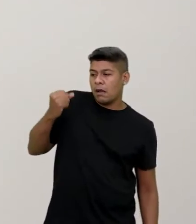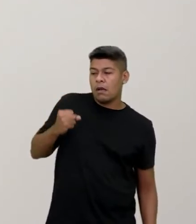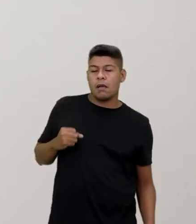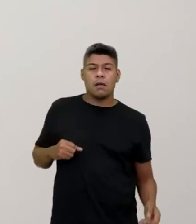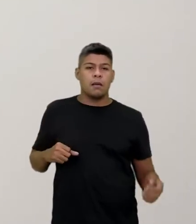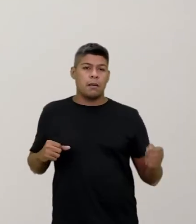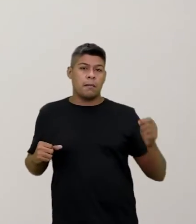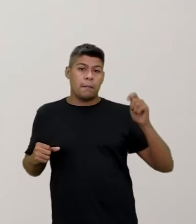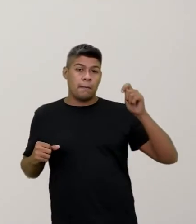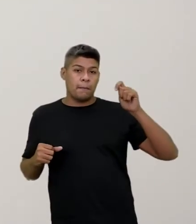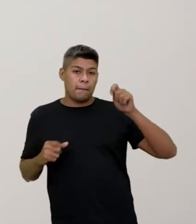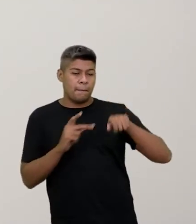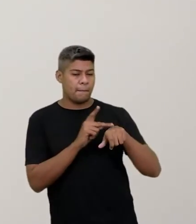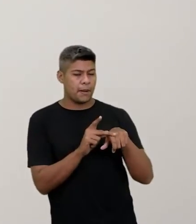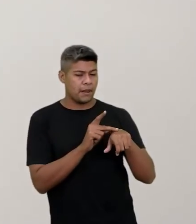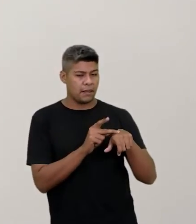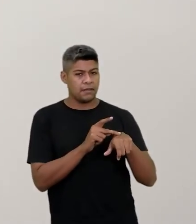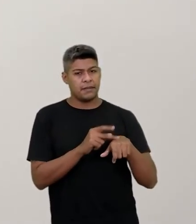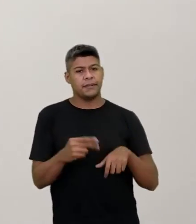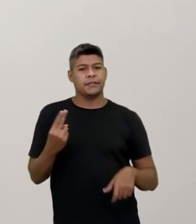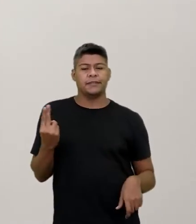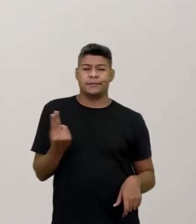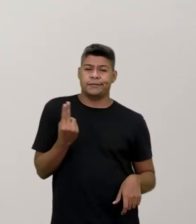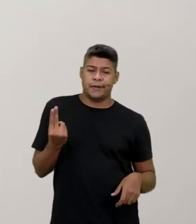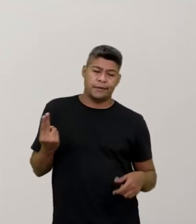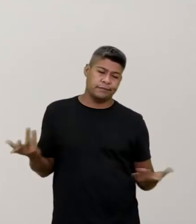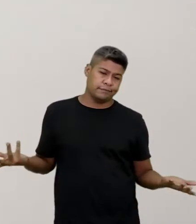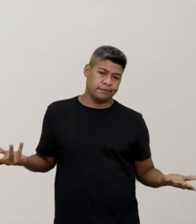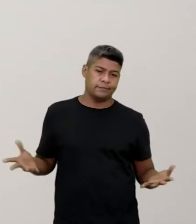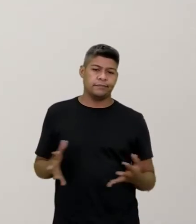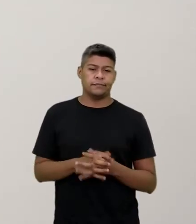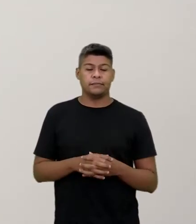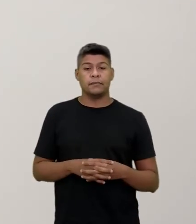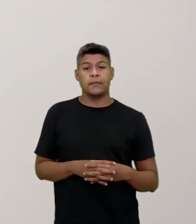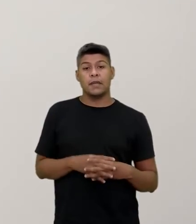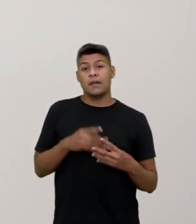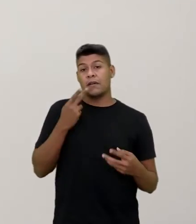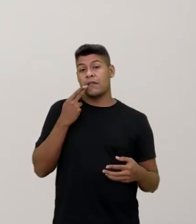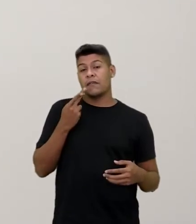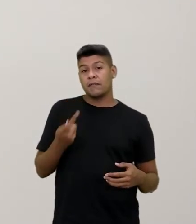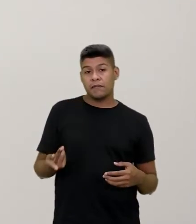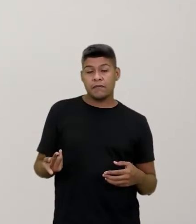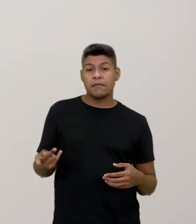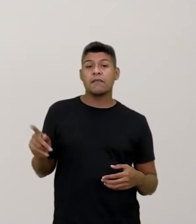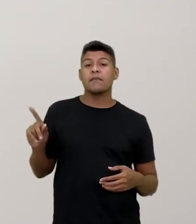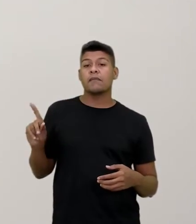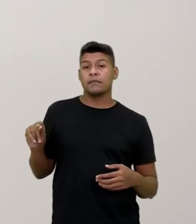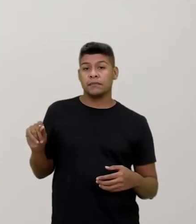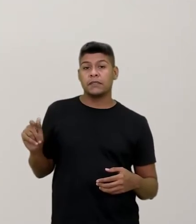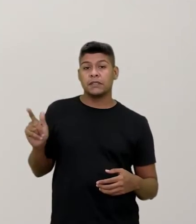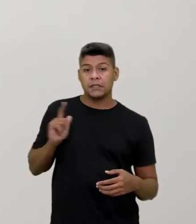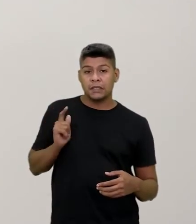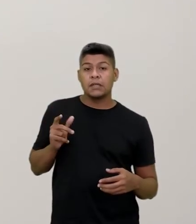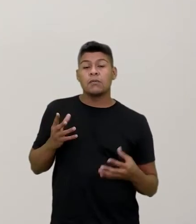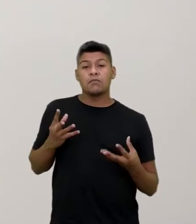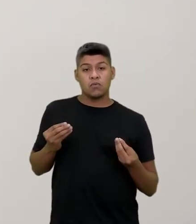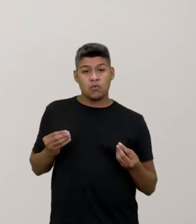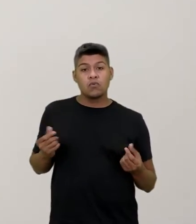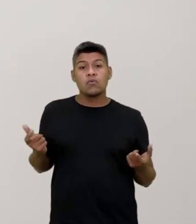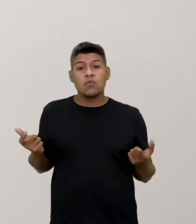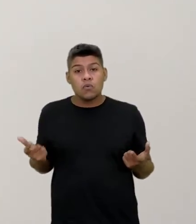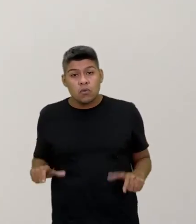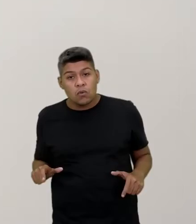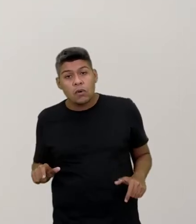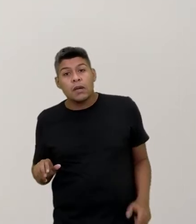faixa preta é um pouco covardia, tá certo? Bom, eu tô falando aí para vocês verem que, existem muitos lugares